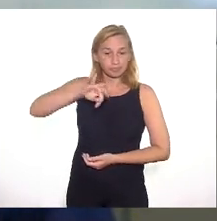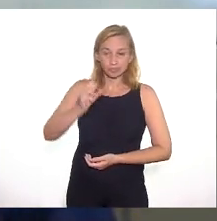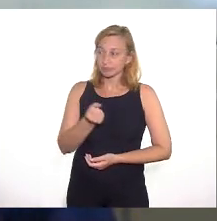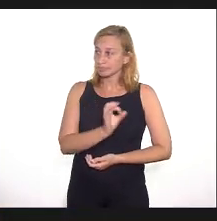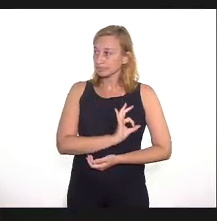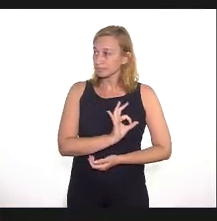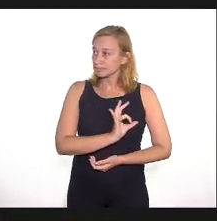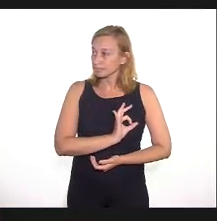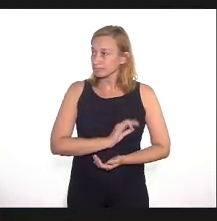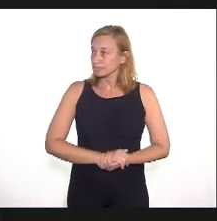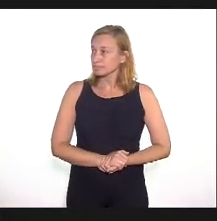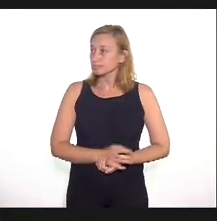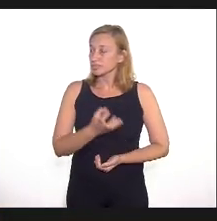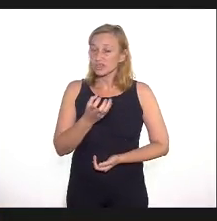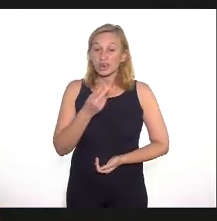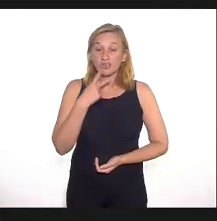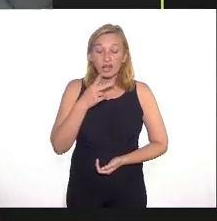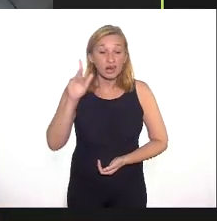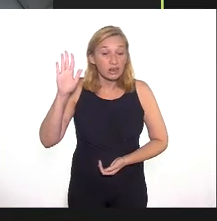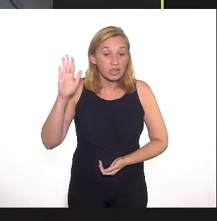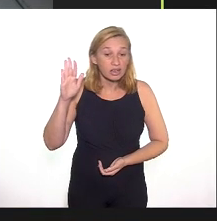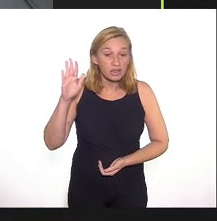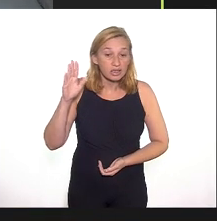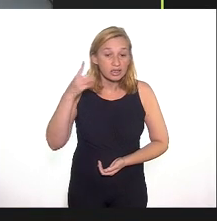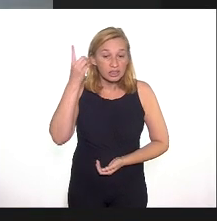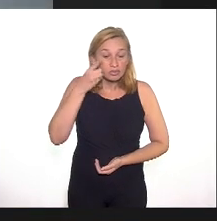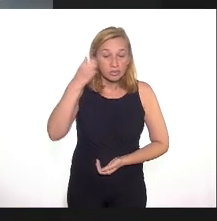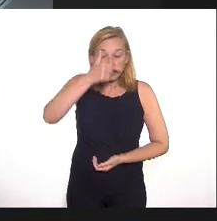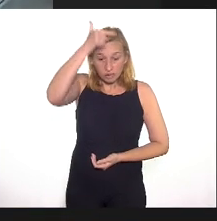queria fazer uma parte aí, o deputado Luiz Paulo.